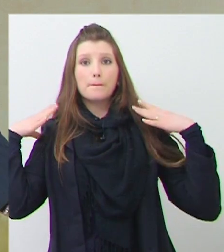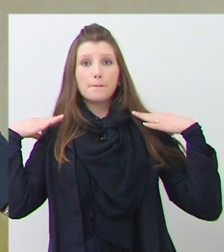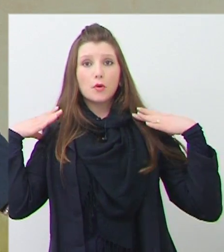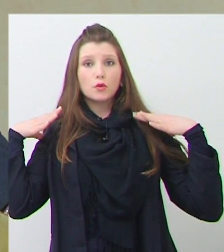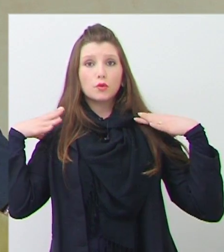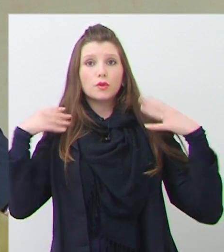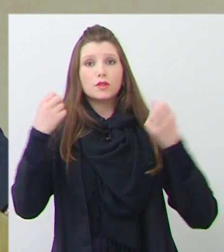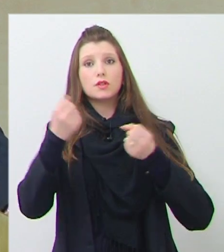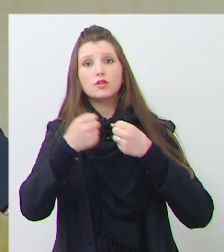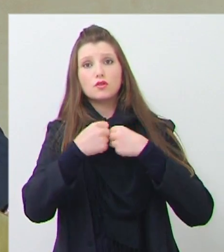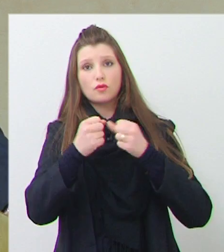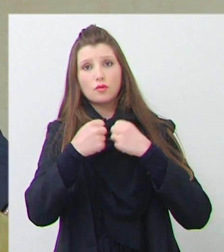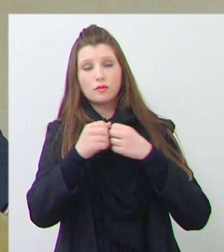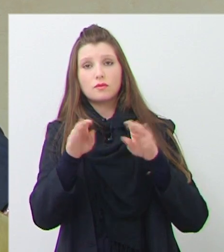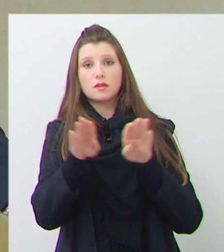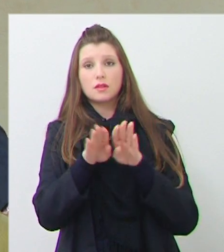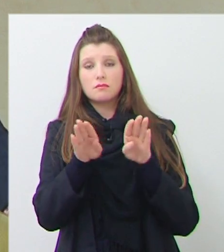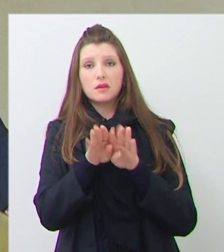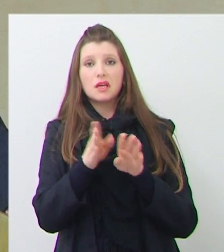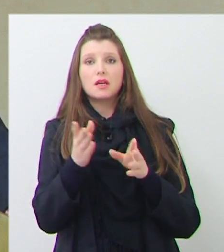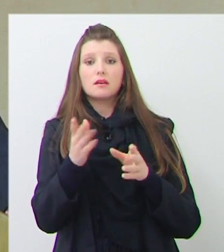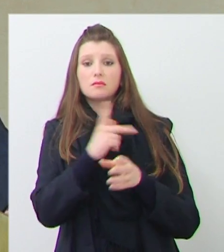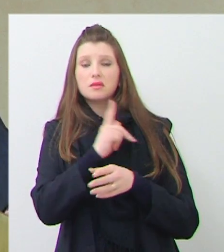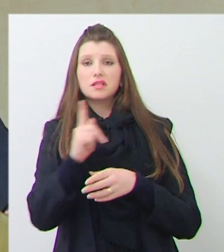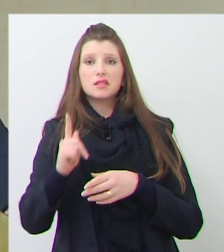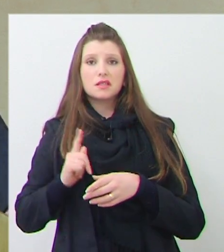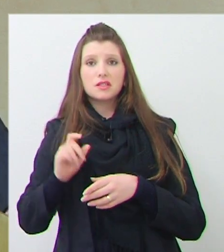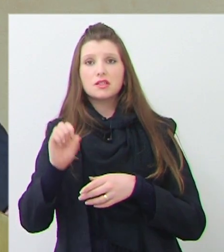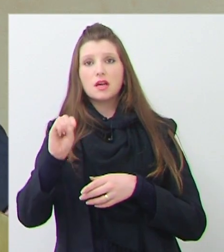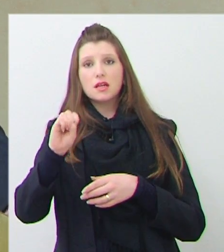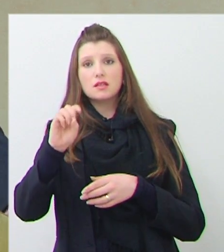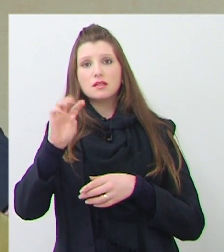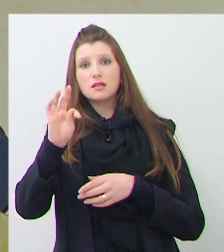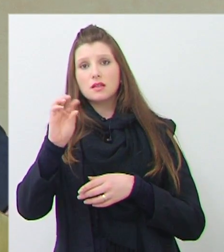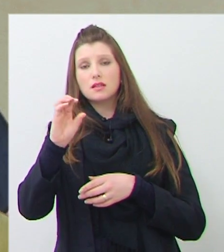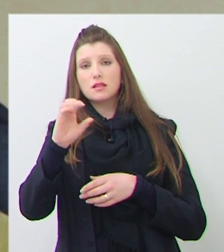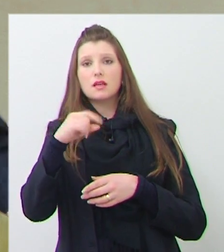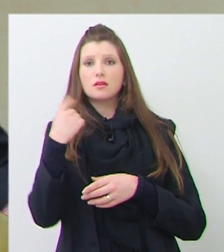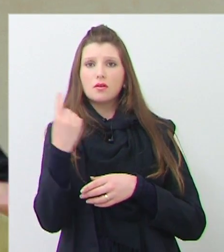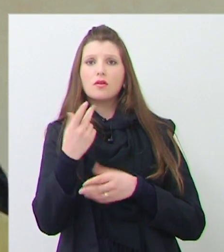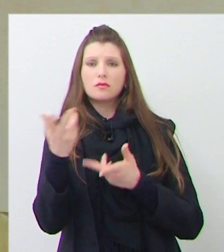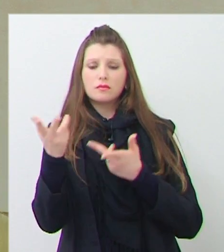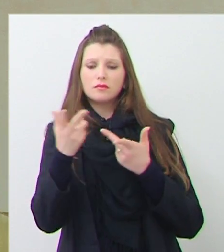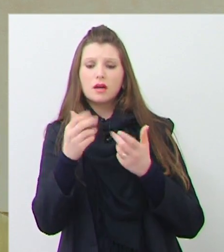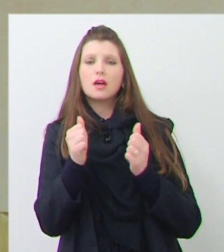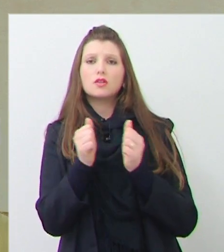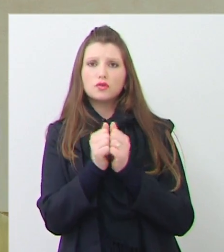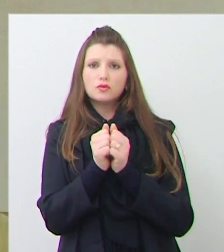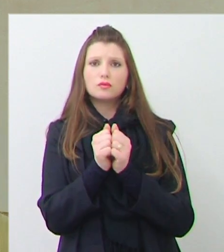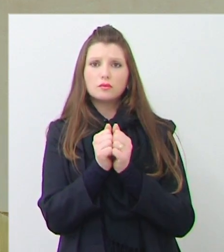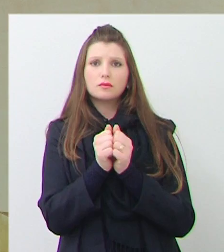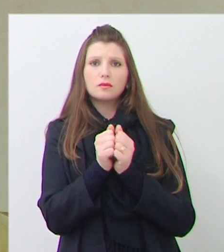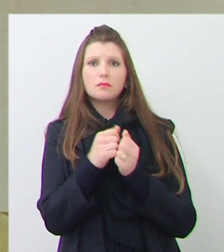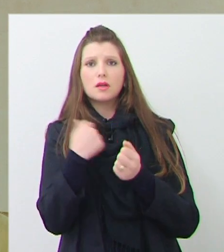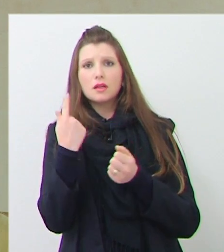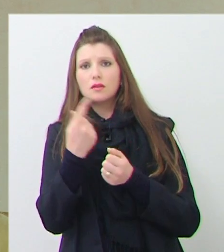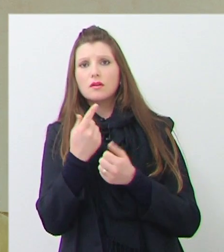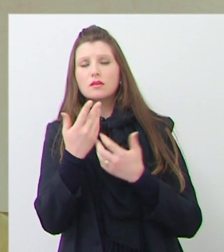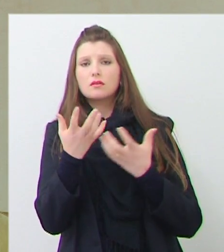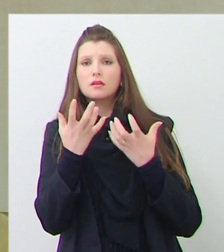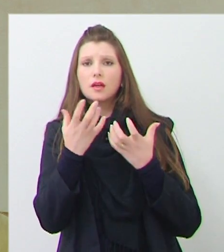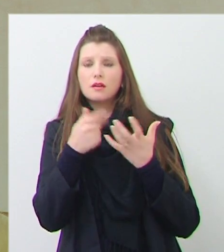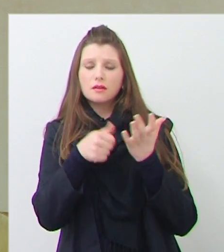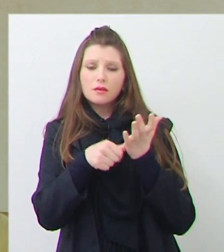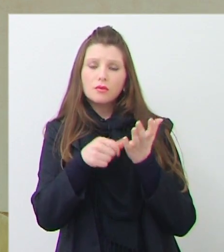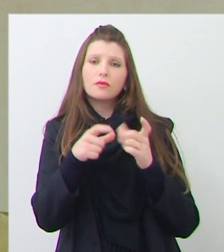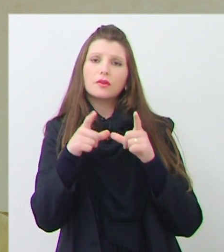o presidente da STC quiser e nos convidar, nós estaremos junto com ele naquele local. Então, dessa forma, senhor presidente, eu peço